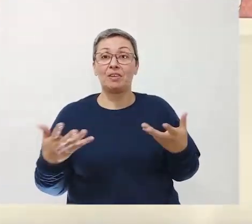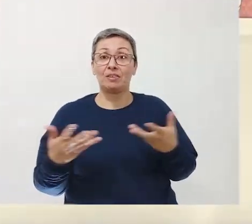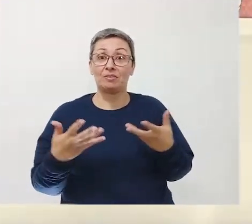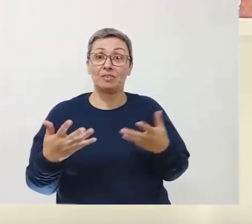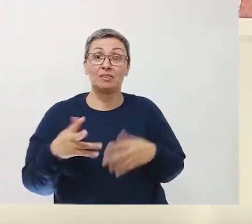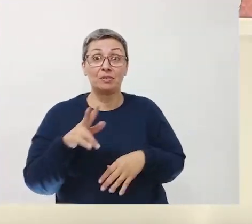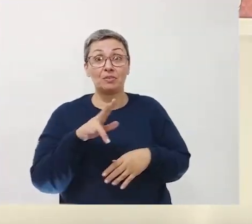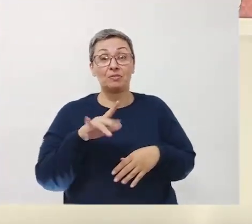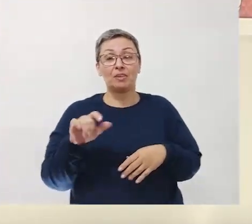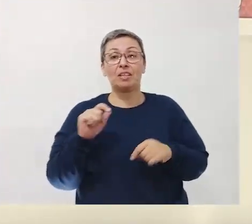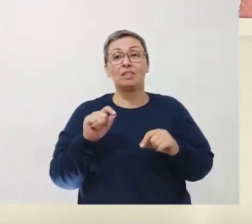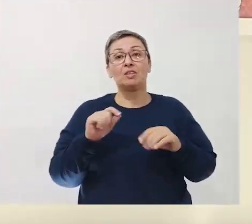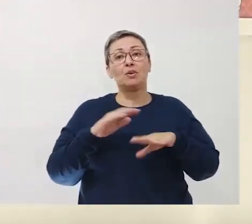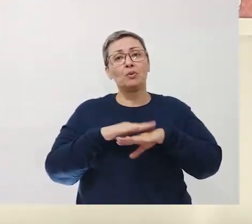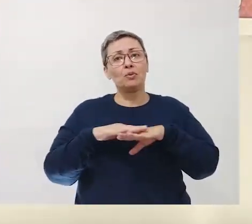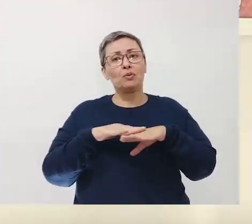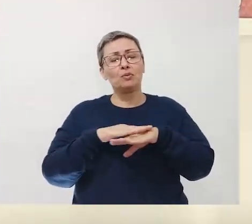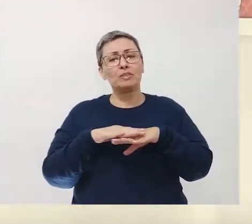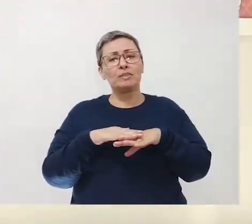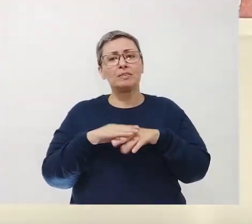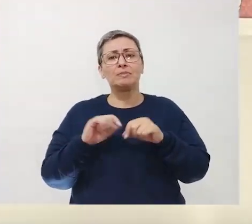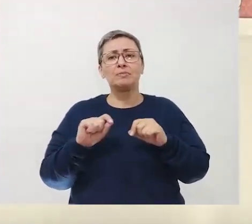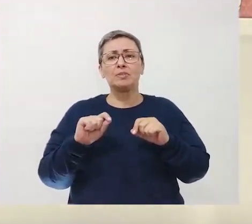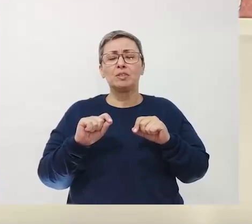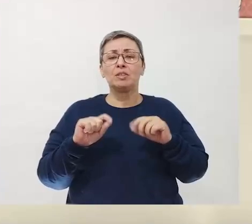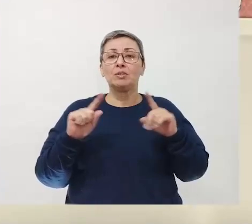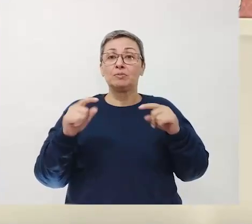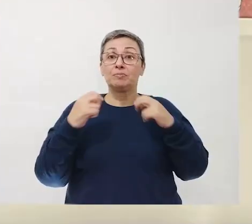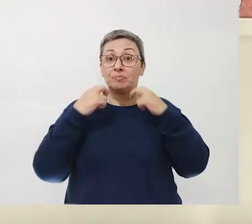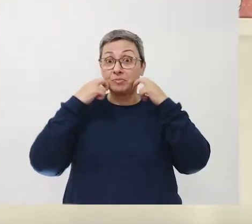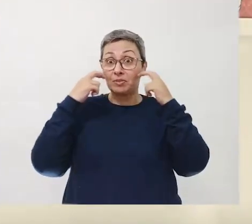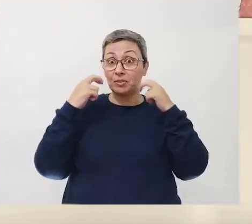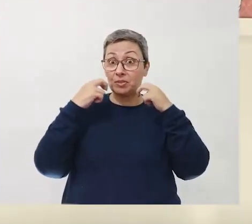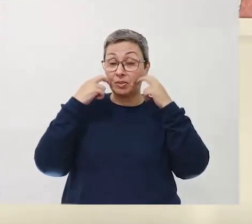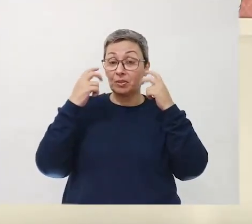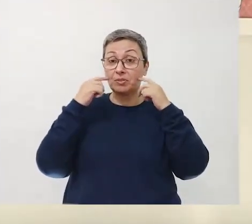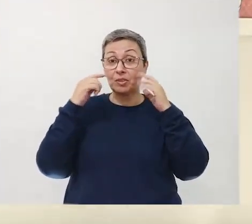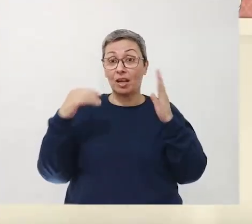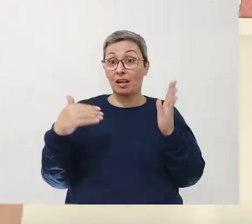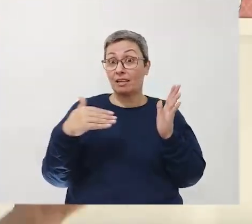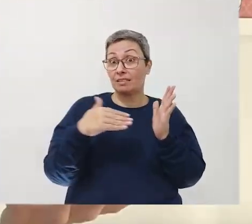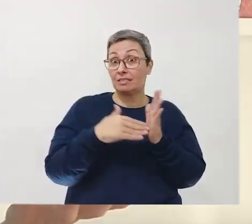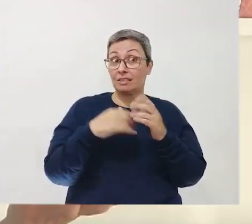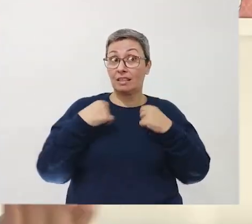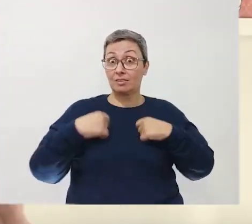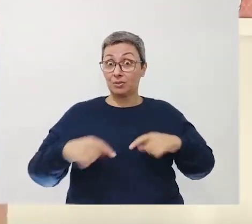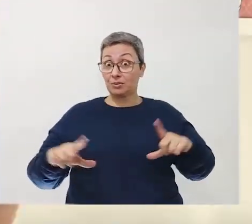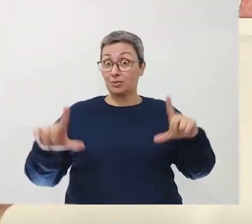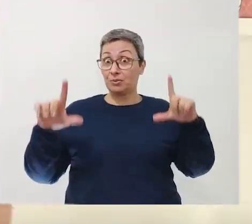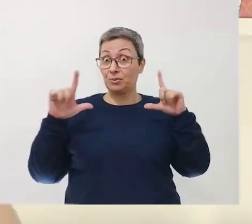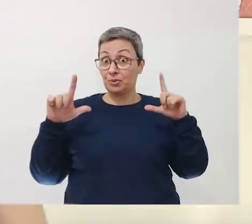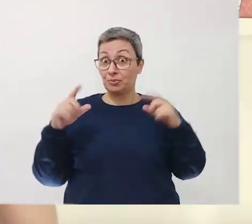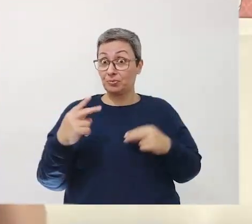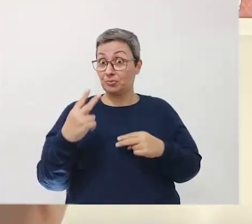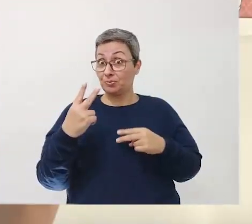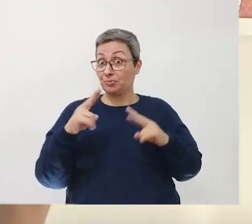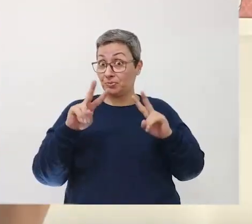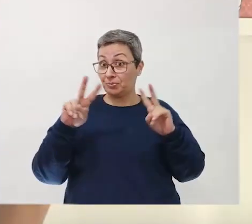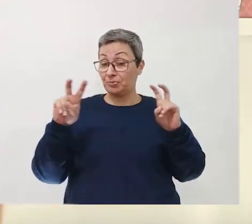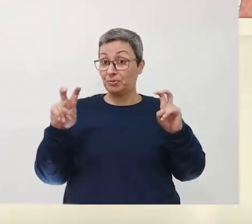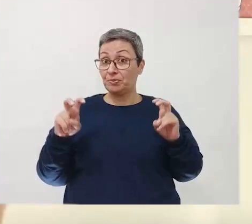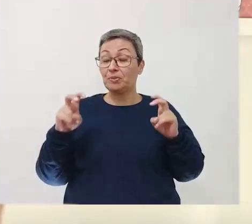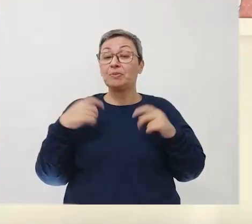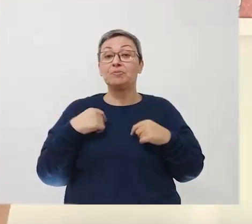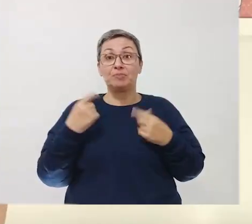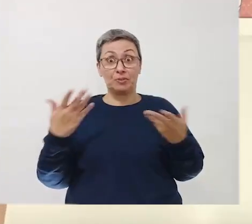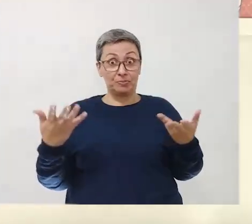cuidados necessários. Hoje a gente vai conversar de timidez, da timidez até a